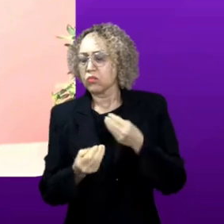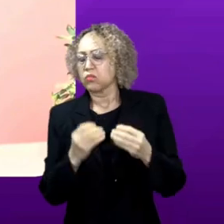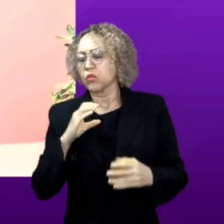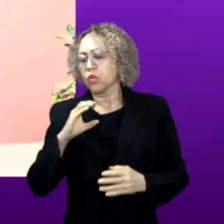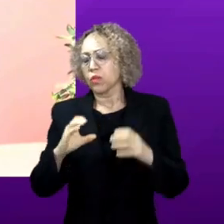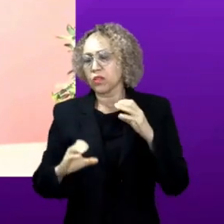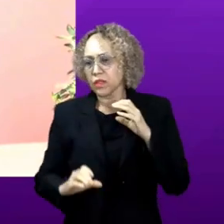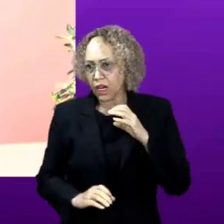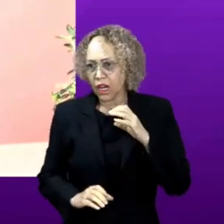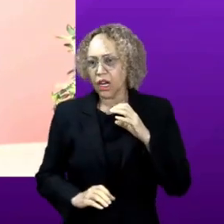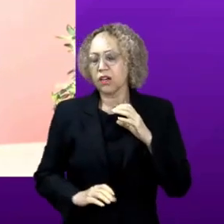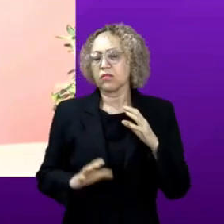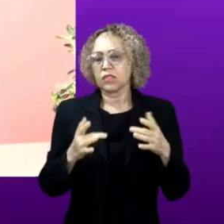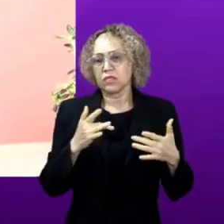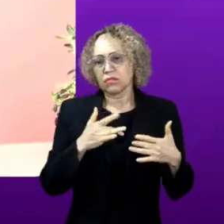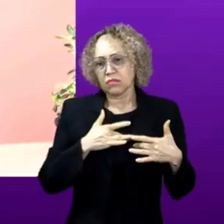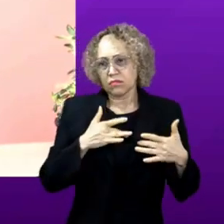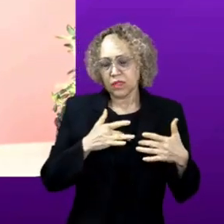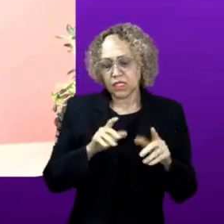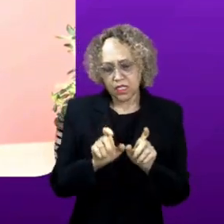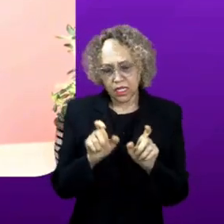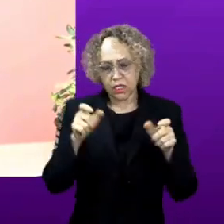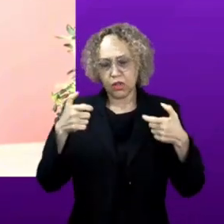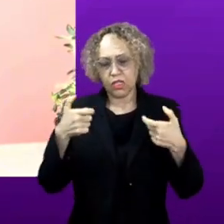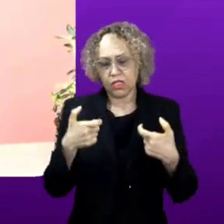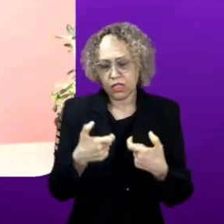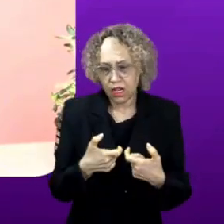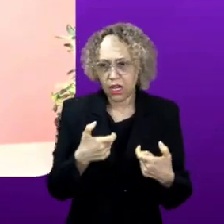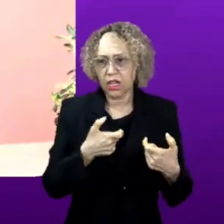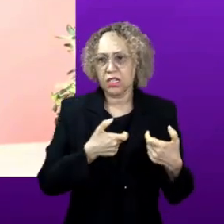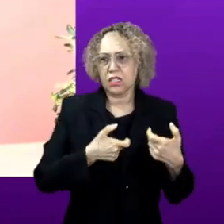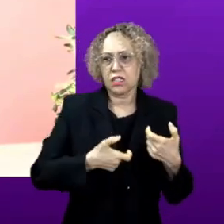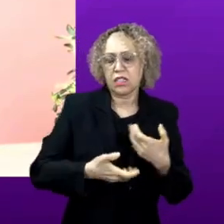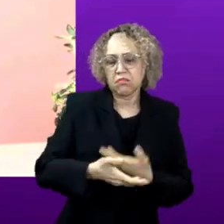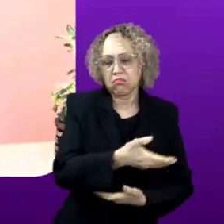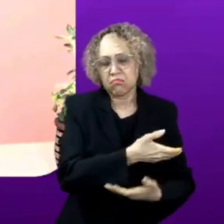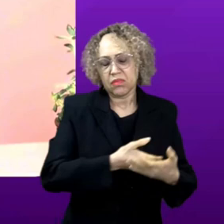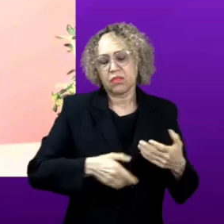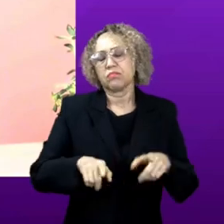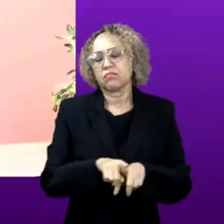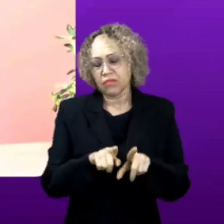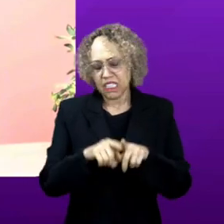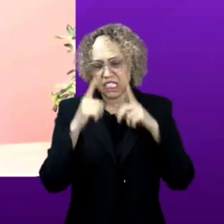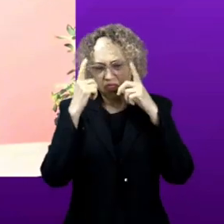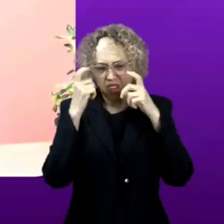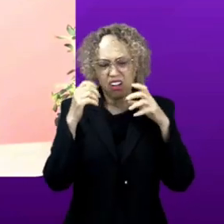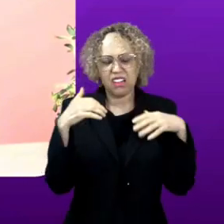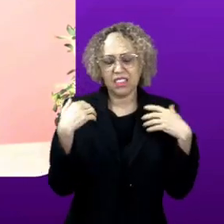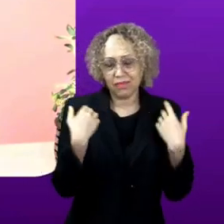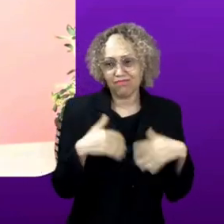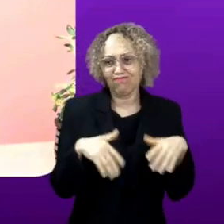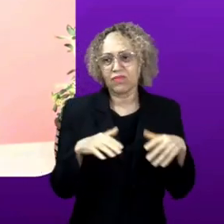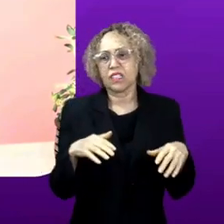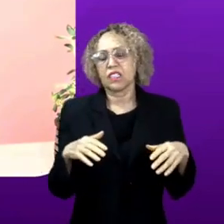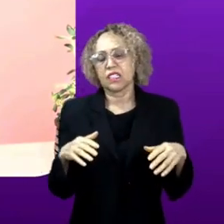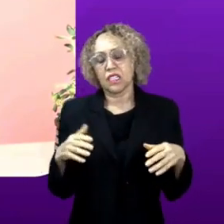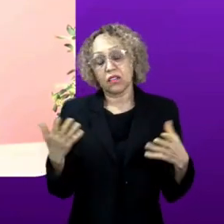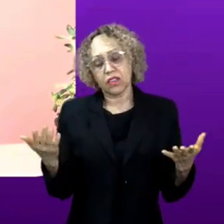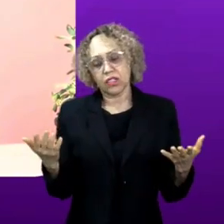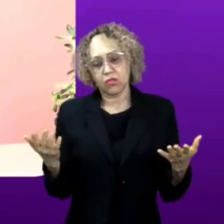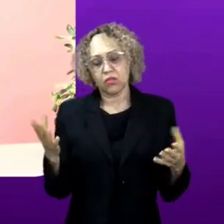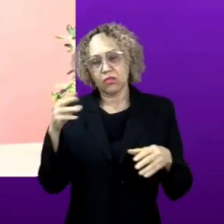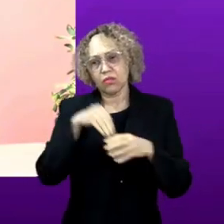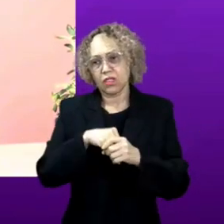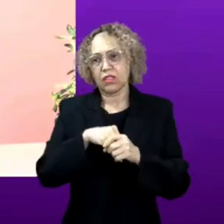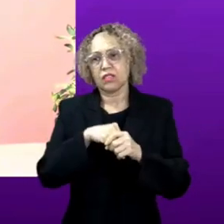comportamentais, de sexualidade, da violência, já que tudo isso compõe muitas vezes a luta das